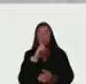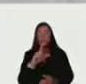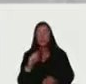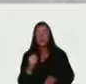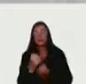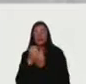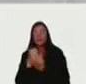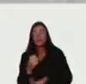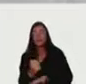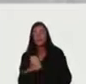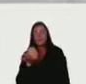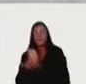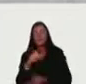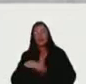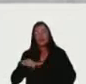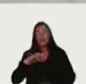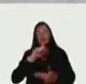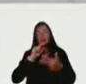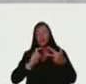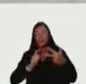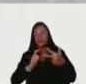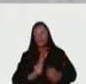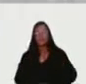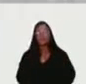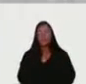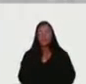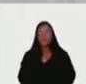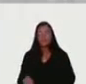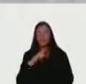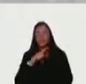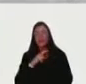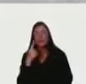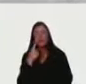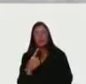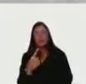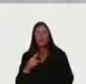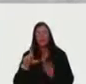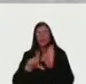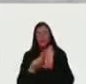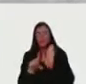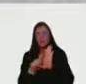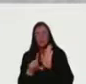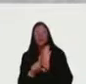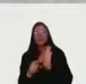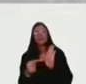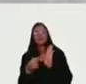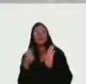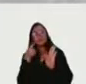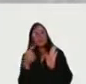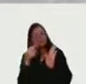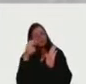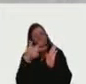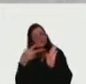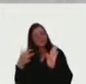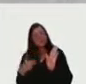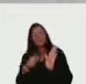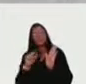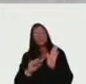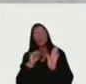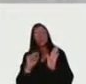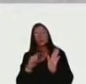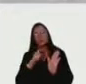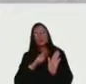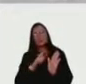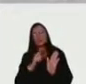o executivo. De olhar as legislações, a gente percebe o quanto ela foi construída, que ela foi distanciada, vamos